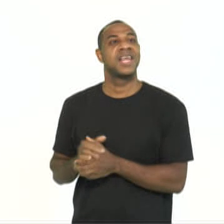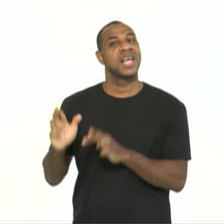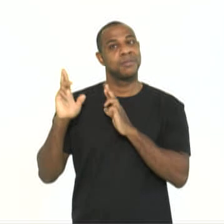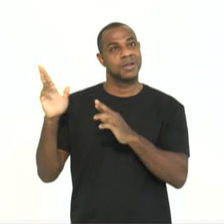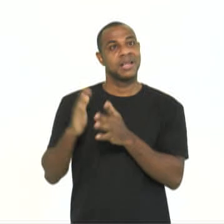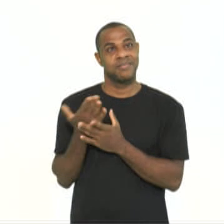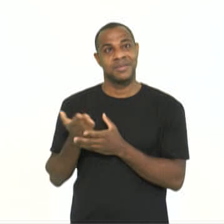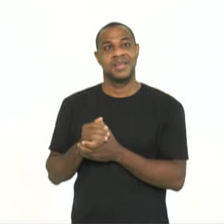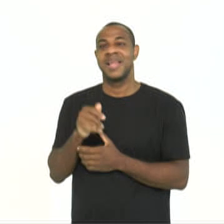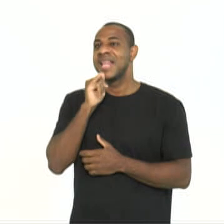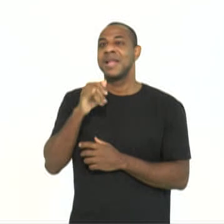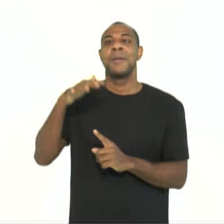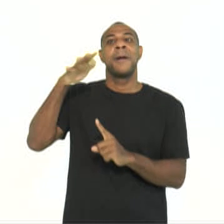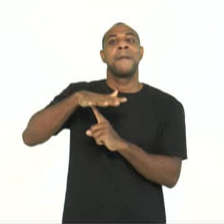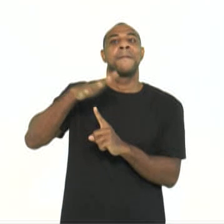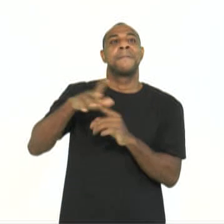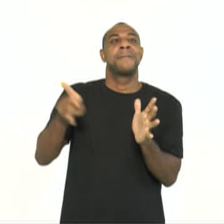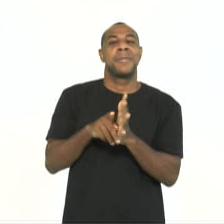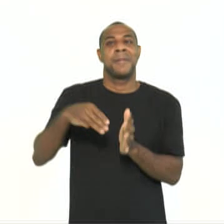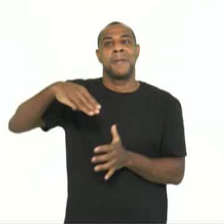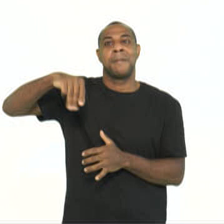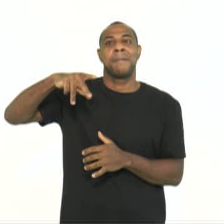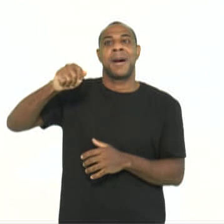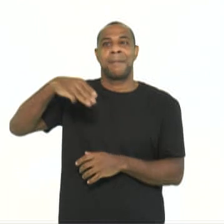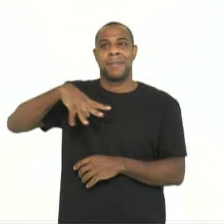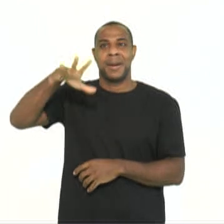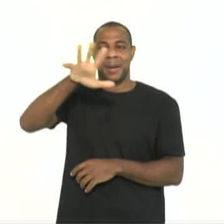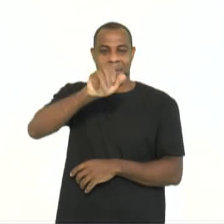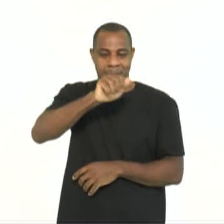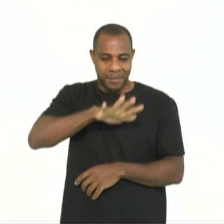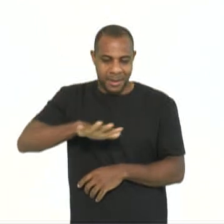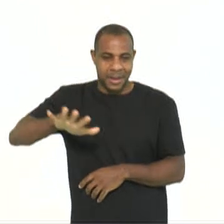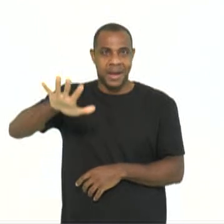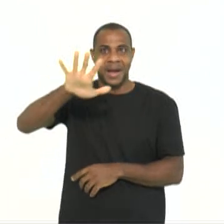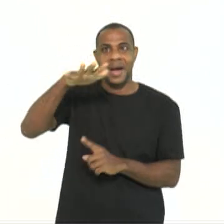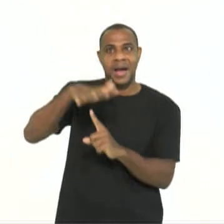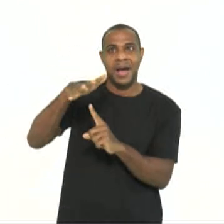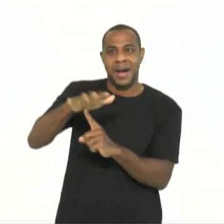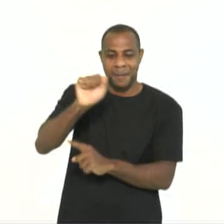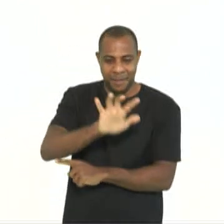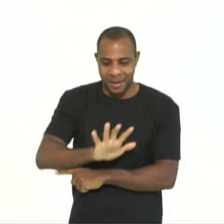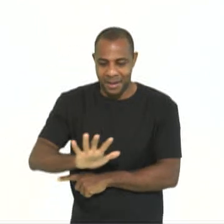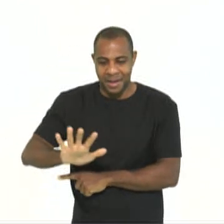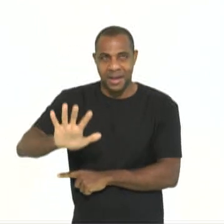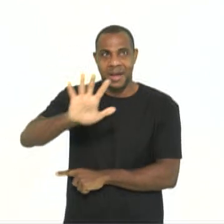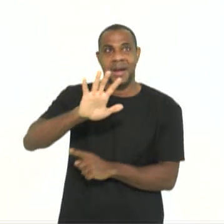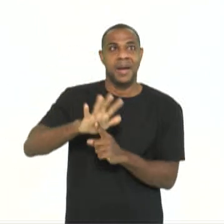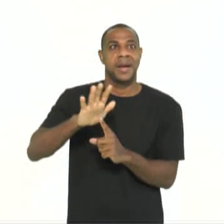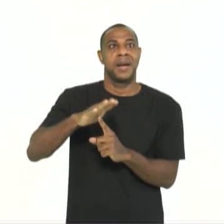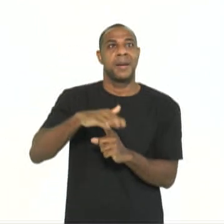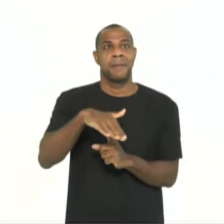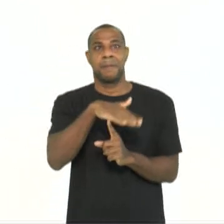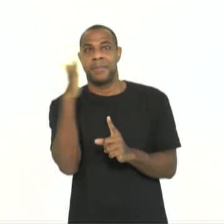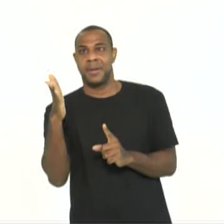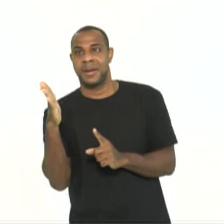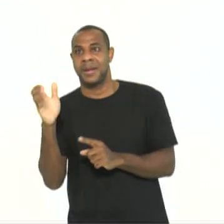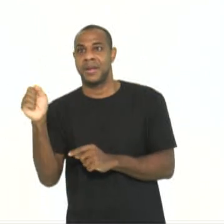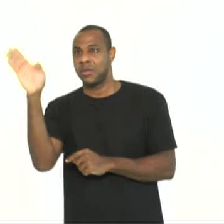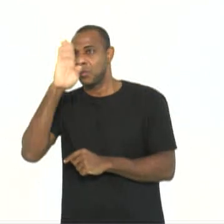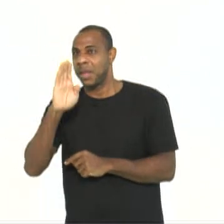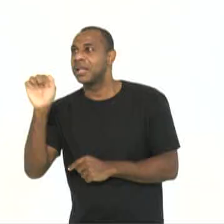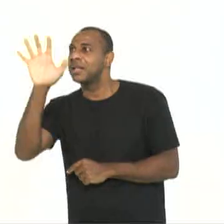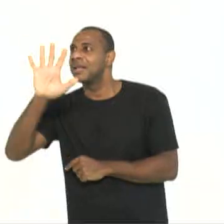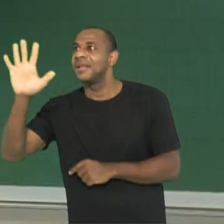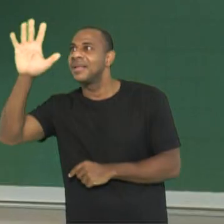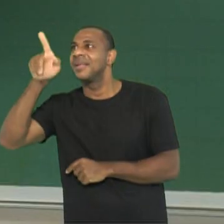aqui o mapa do estado do Paraná, aonde nós temos do lado superior direito o mapa do Brasil. E se você, em